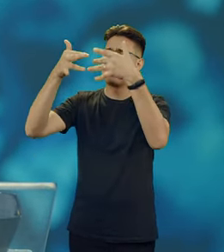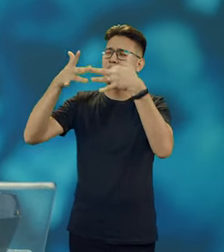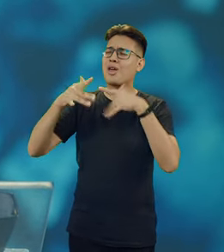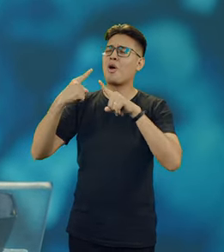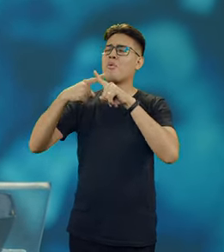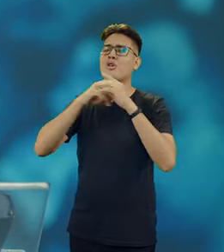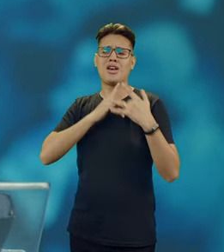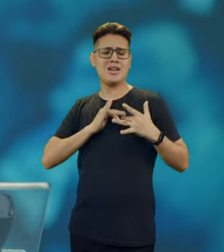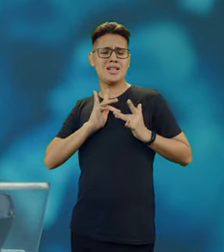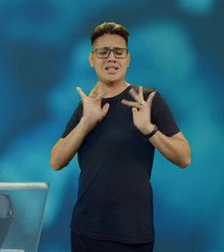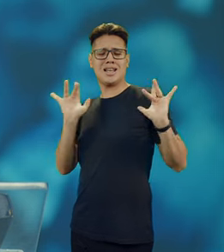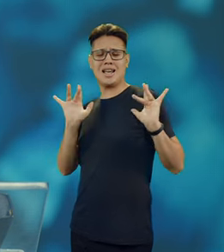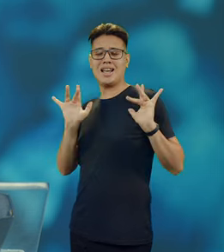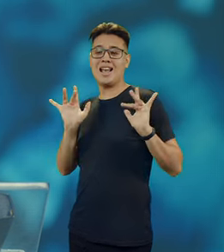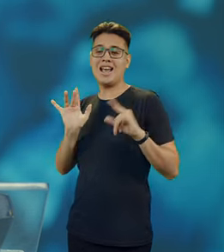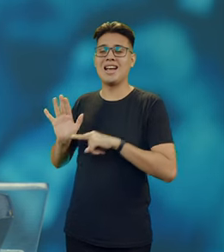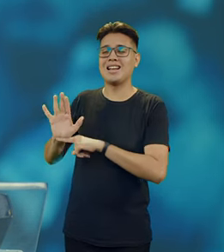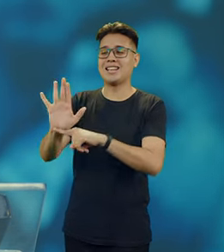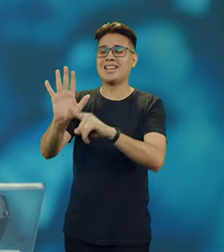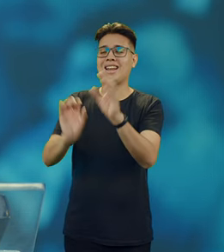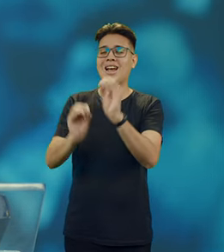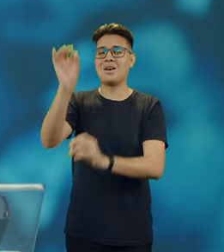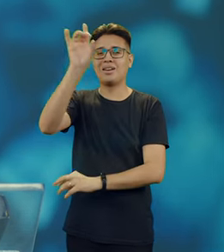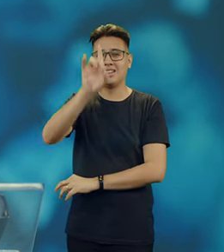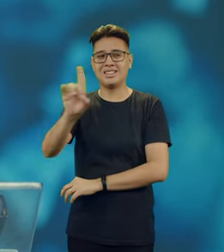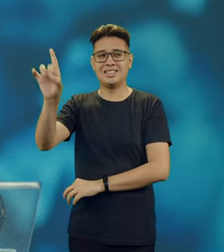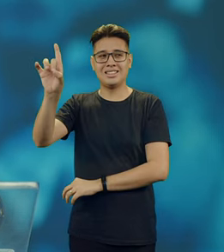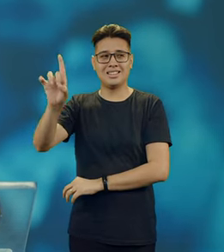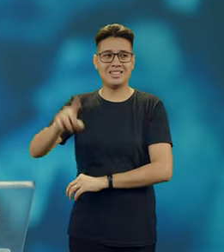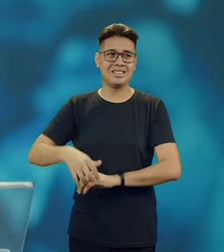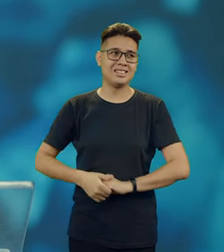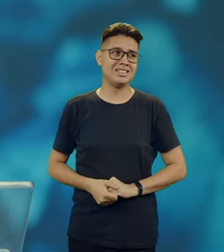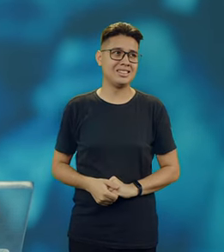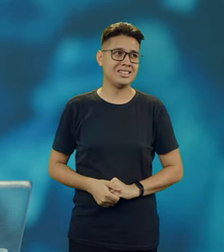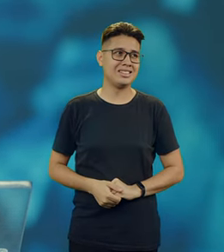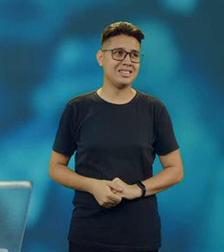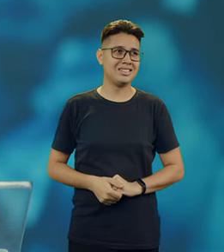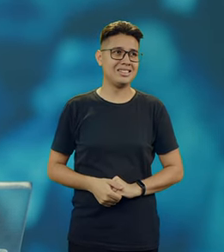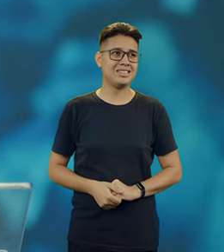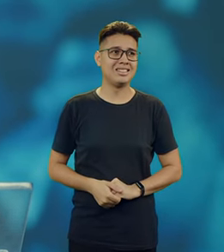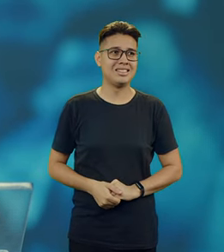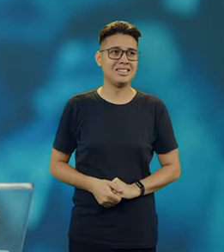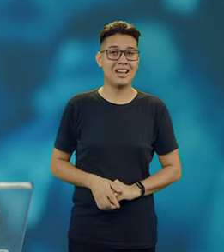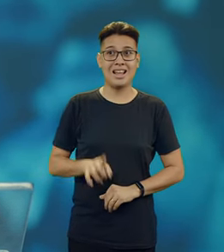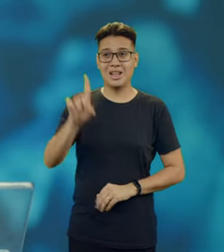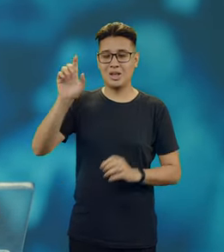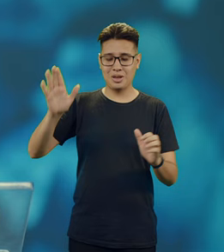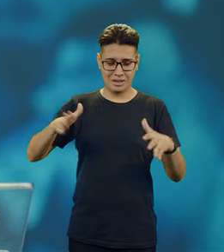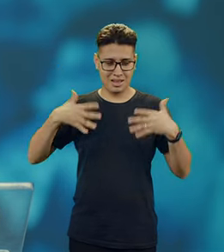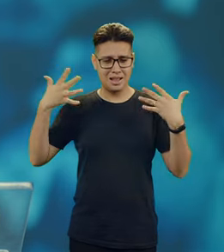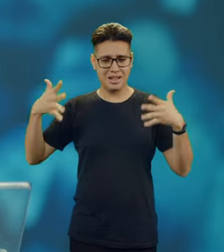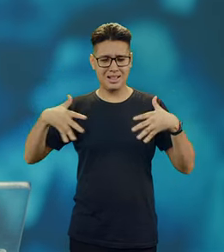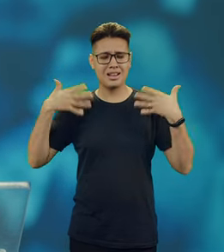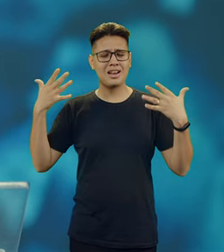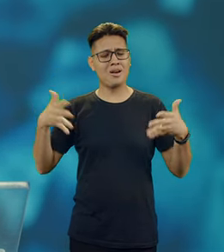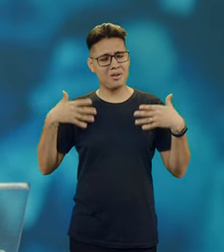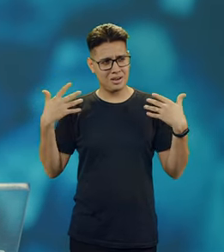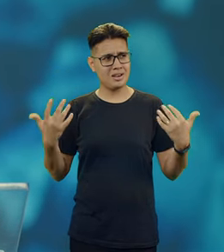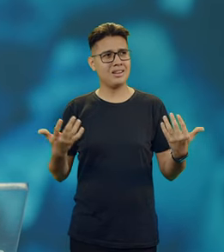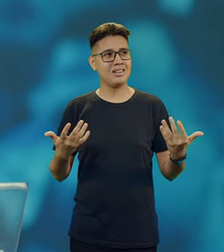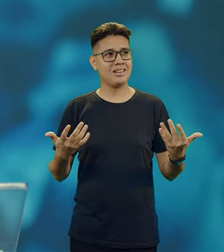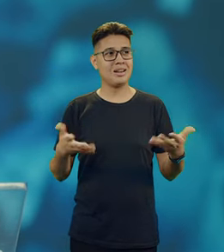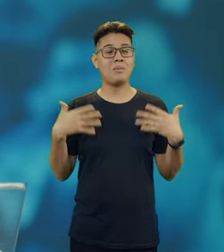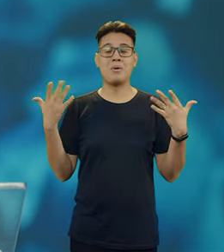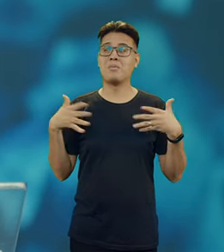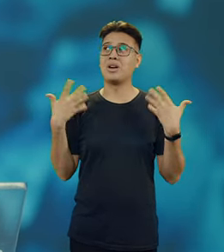com alegria, diz a palavra, que Deus abençoará ele. Deus se alegra. Então é o momento de alegrar